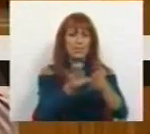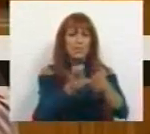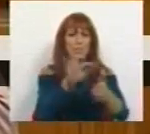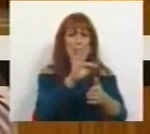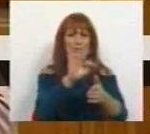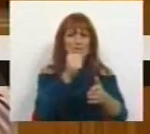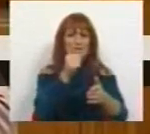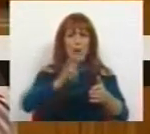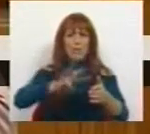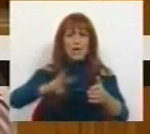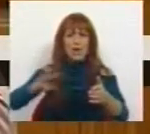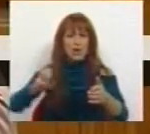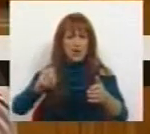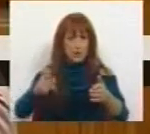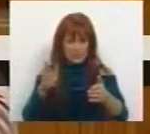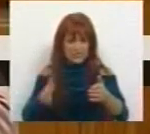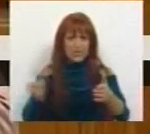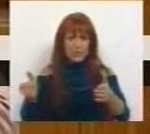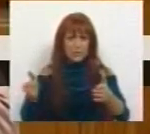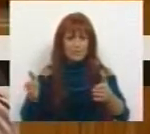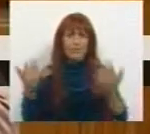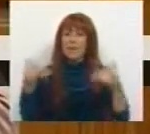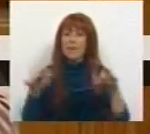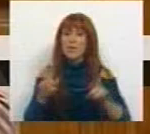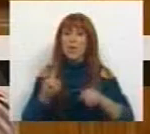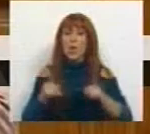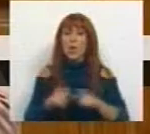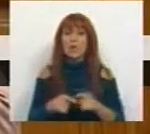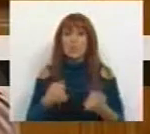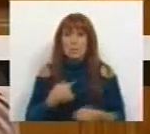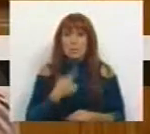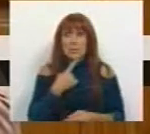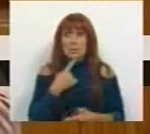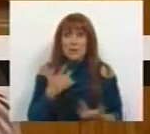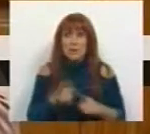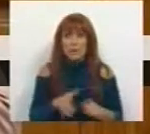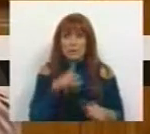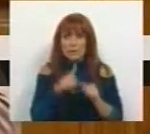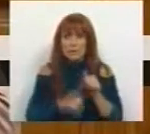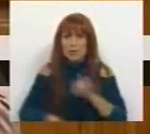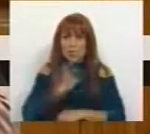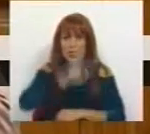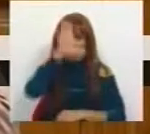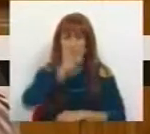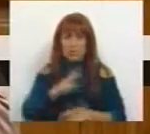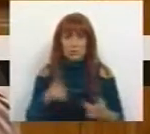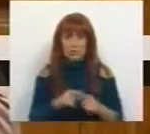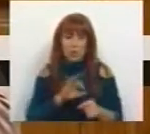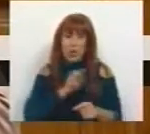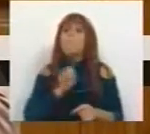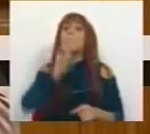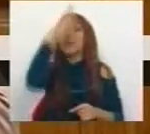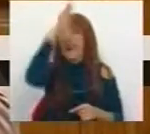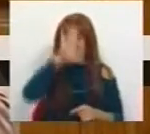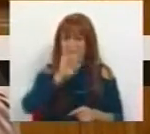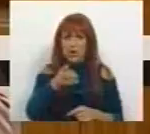de 45 milhões de euros. Mas aquilo que eu tinha percebido da intervenção do Sr. Ministro, do Sr.